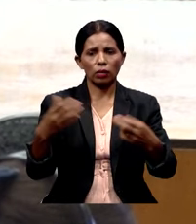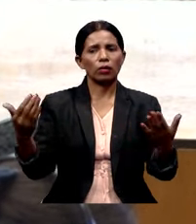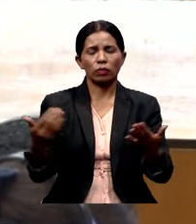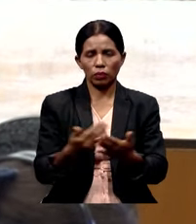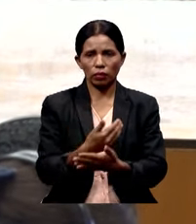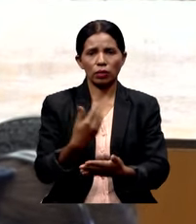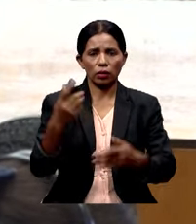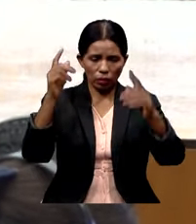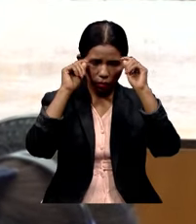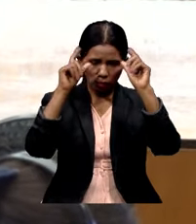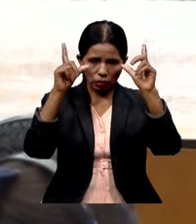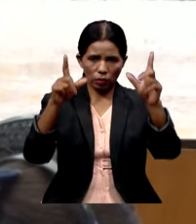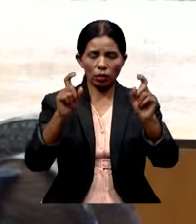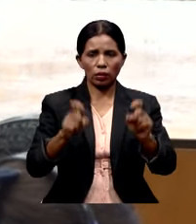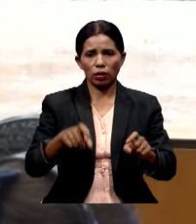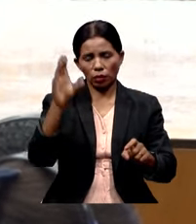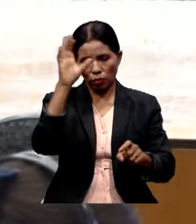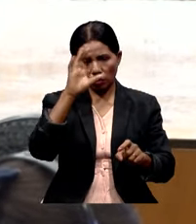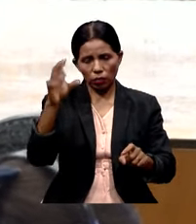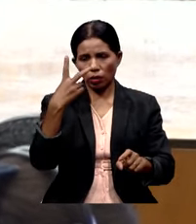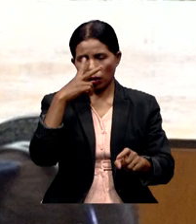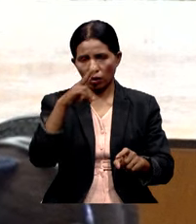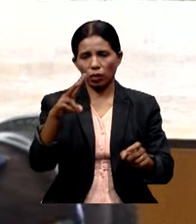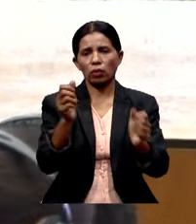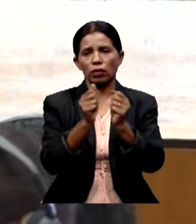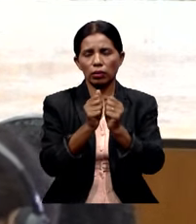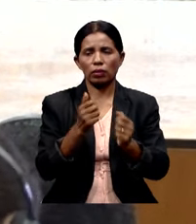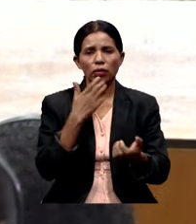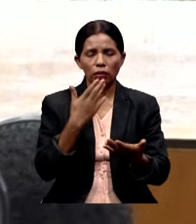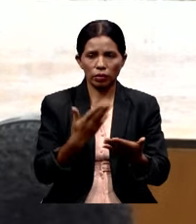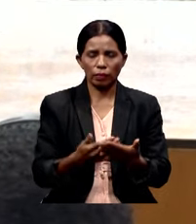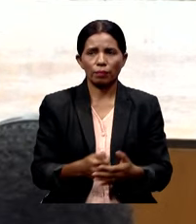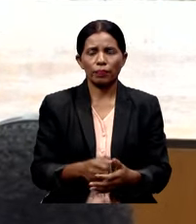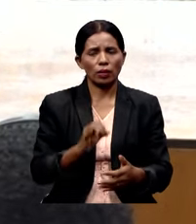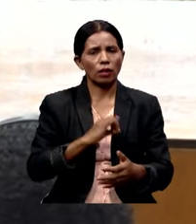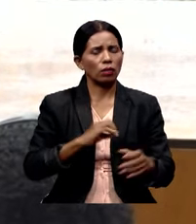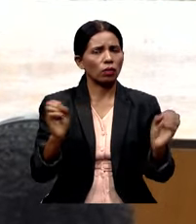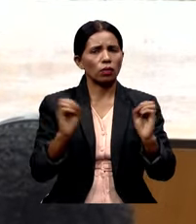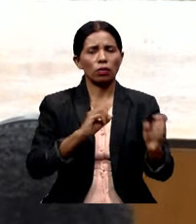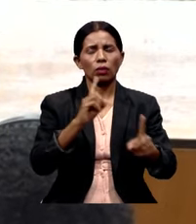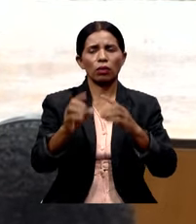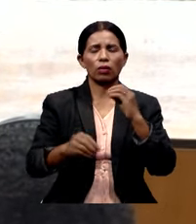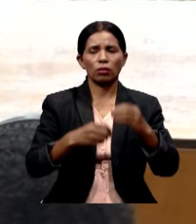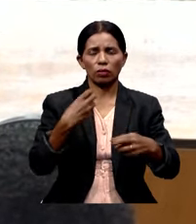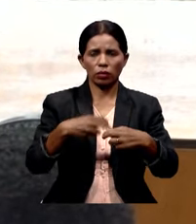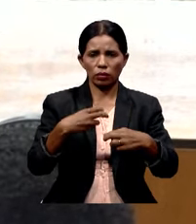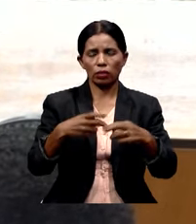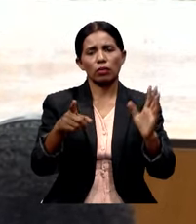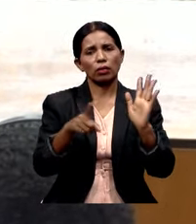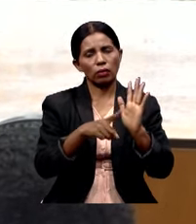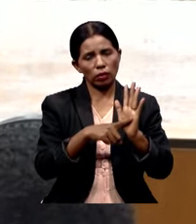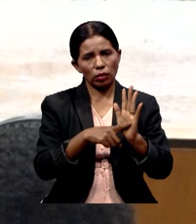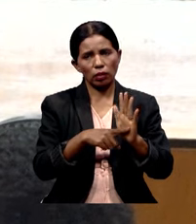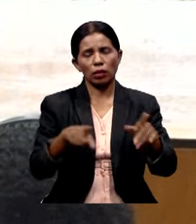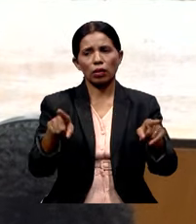na Timor-Leste, tem que buca, acompanha o dia. Aula colhida com impactos negativos,